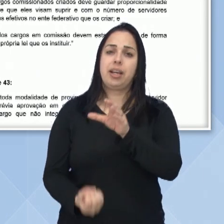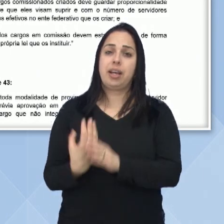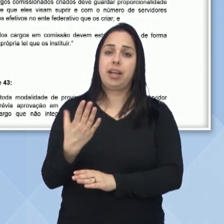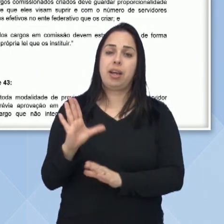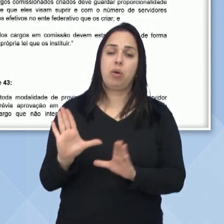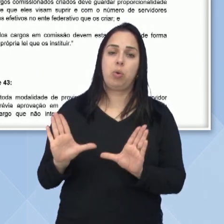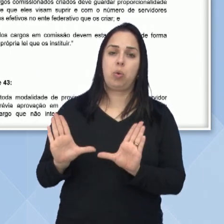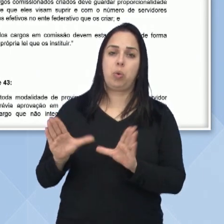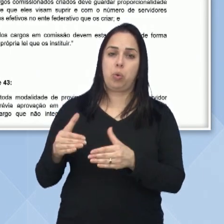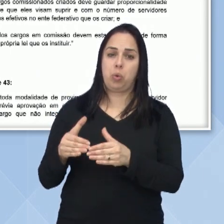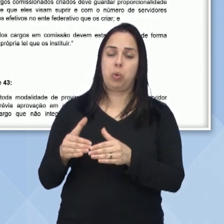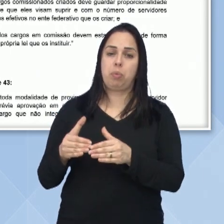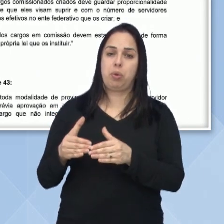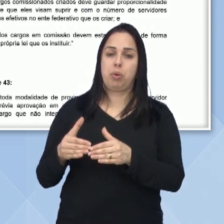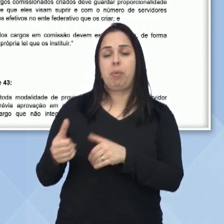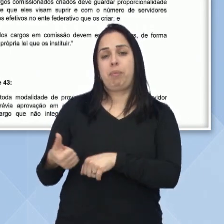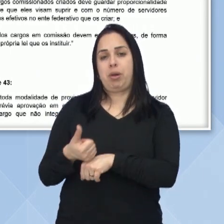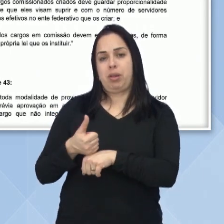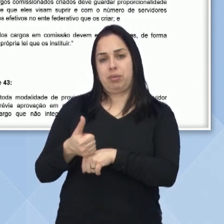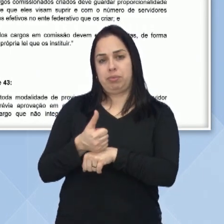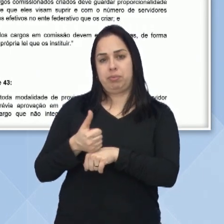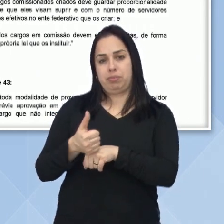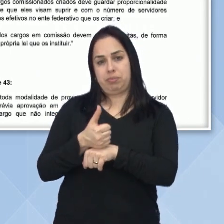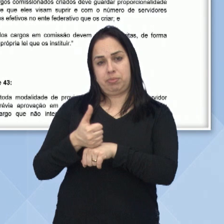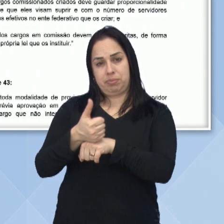um grupo de carreiras